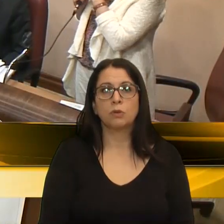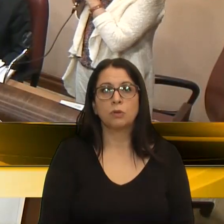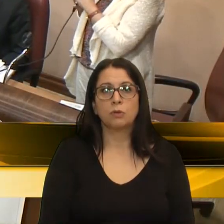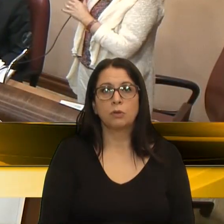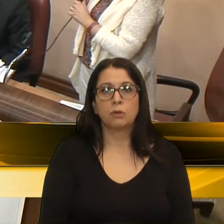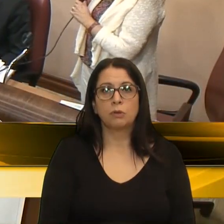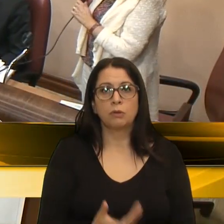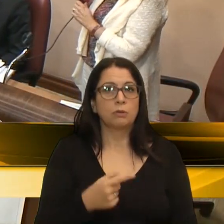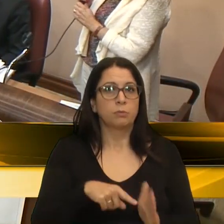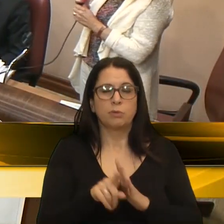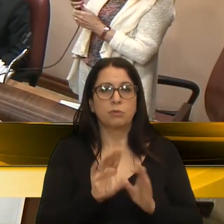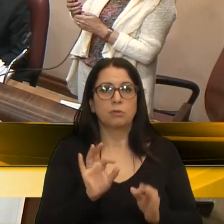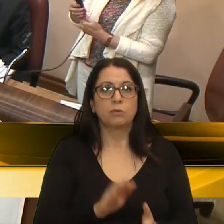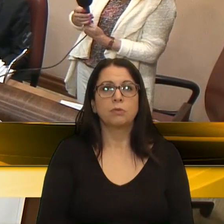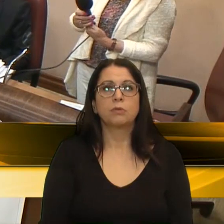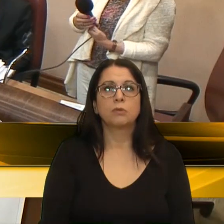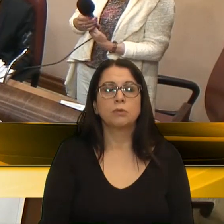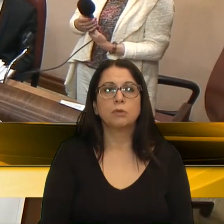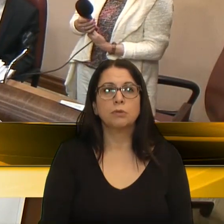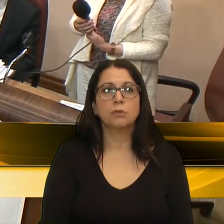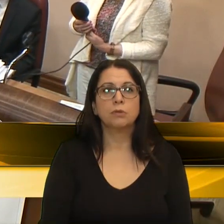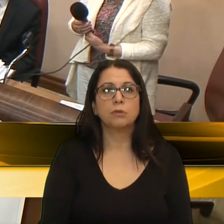Vereadora Não tenho pergunta, só essas colocações.